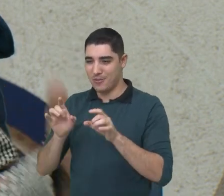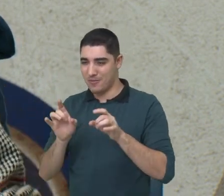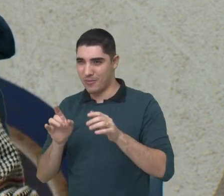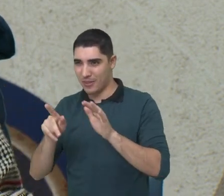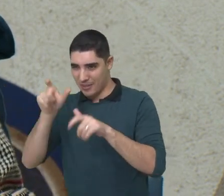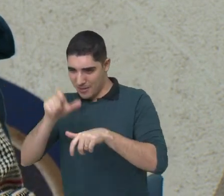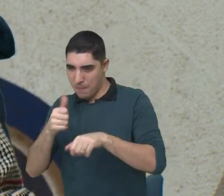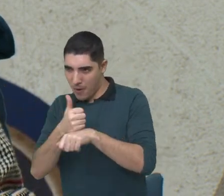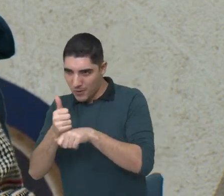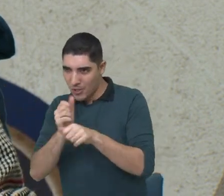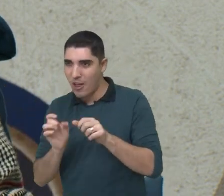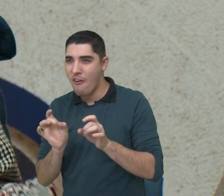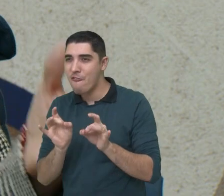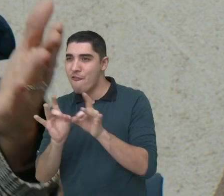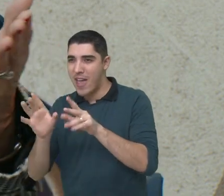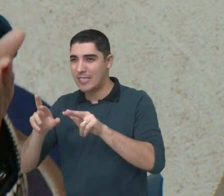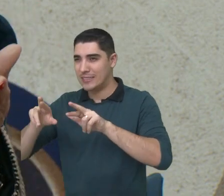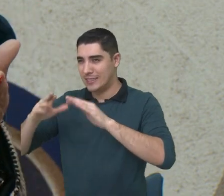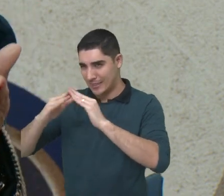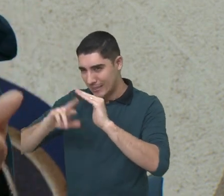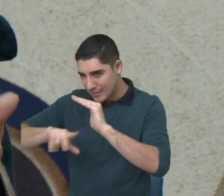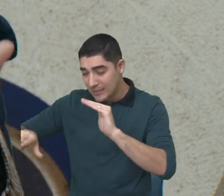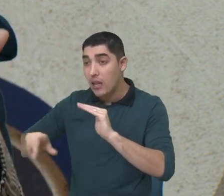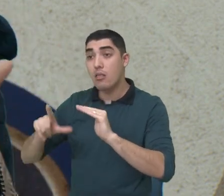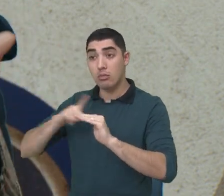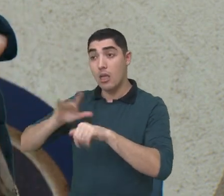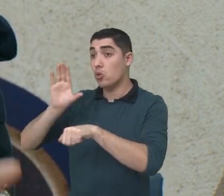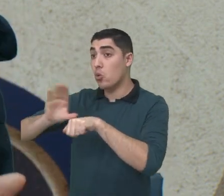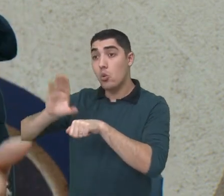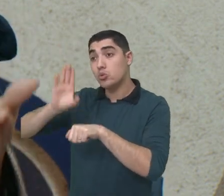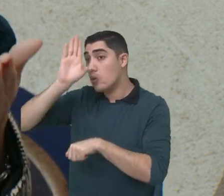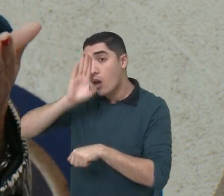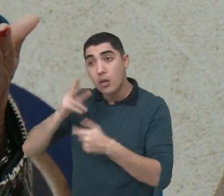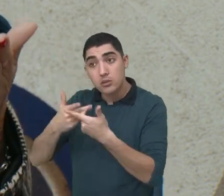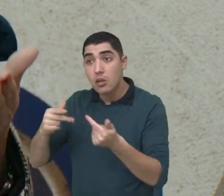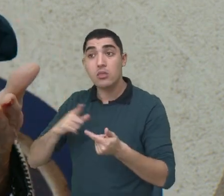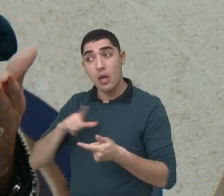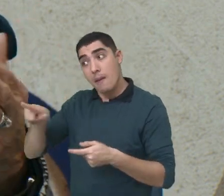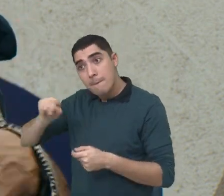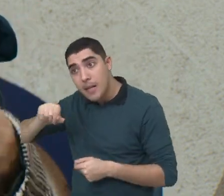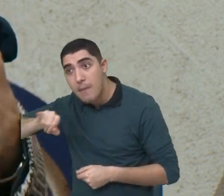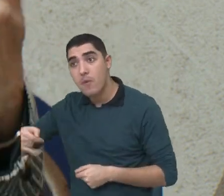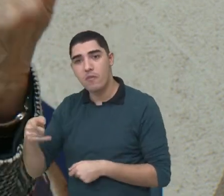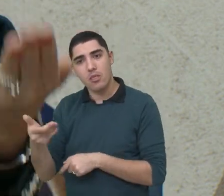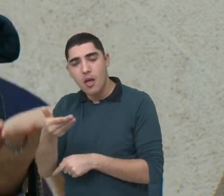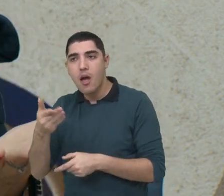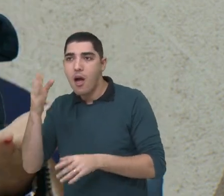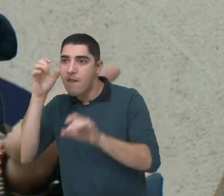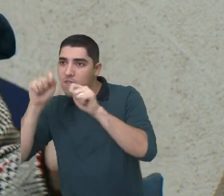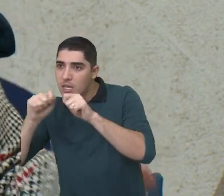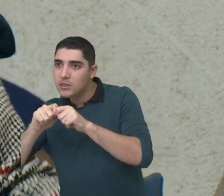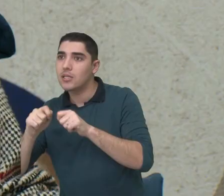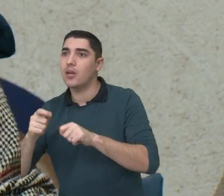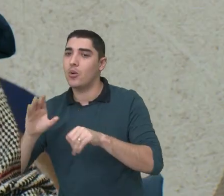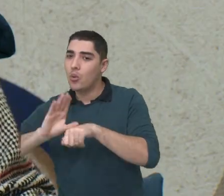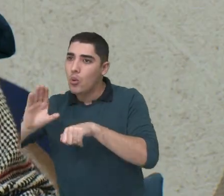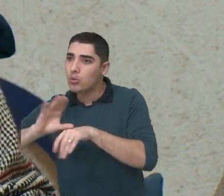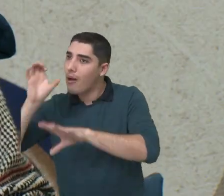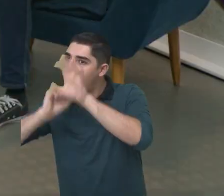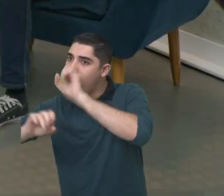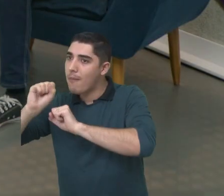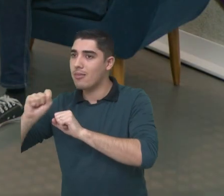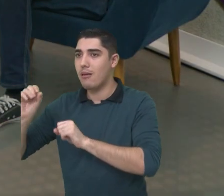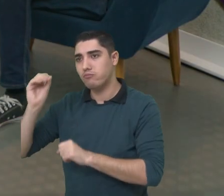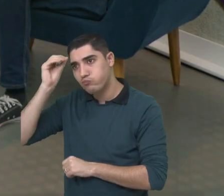através do nosso presidente Viana, oferece, que são os cursos gratuitos para a formação dele